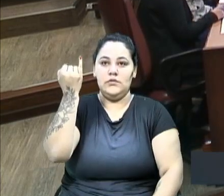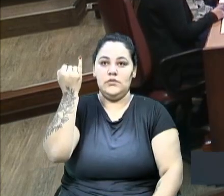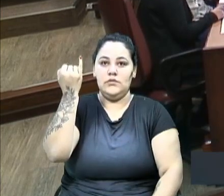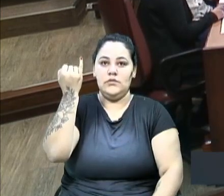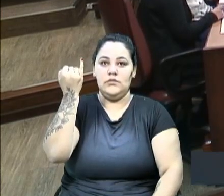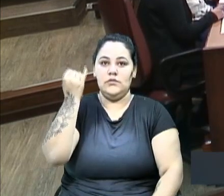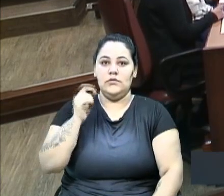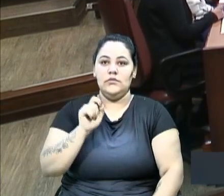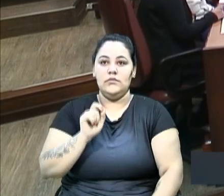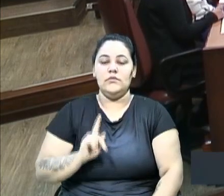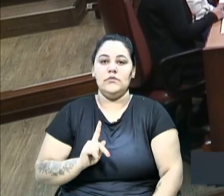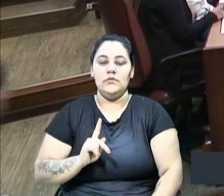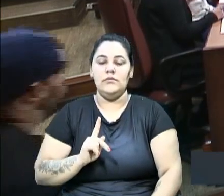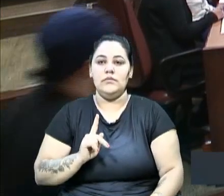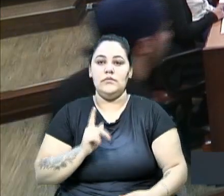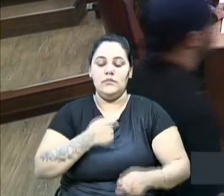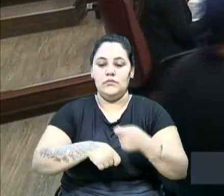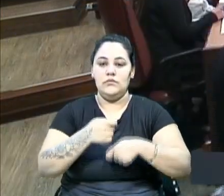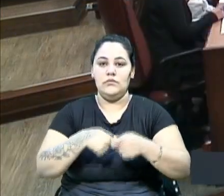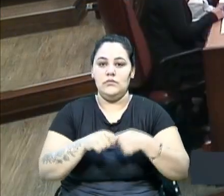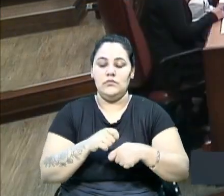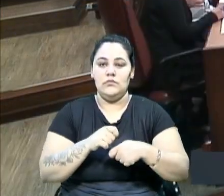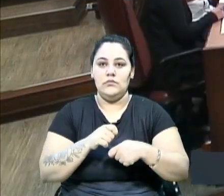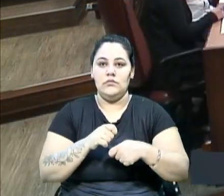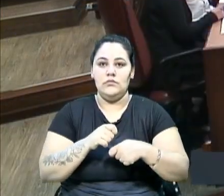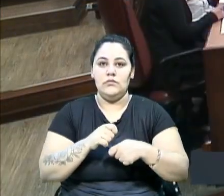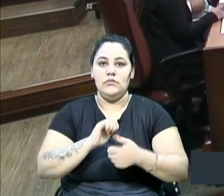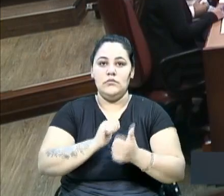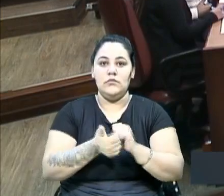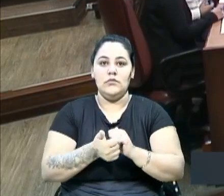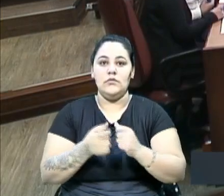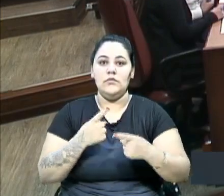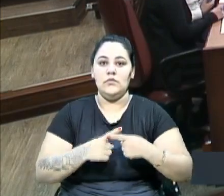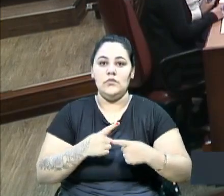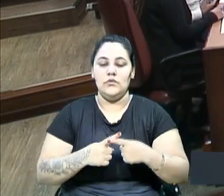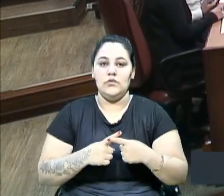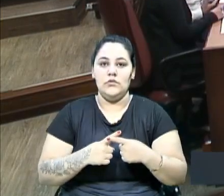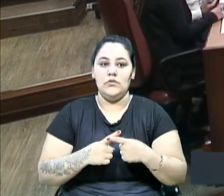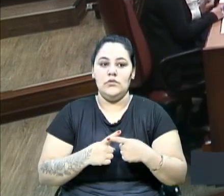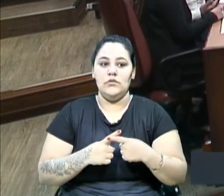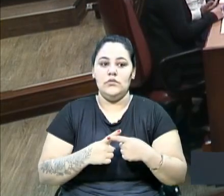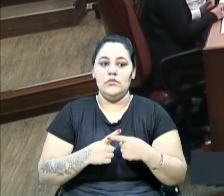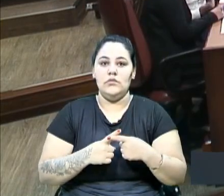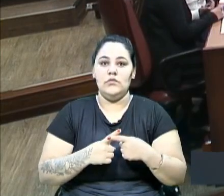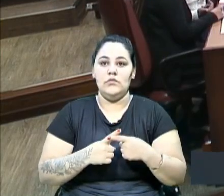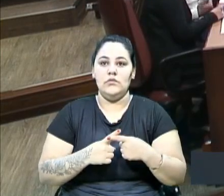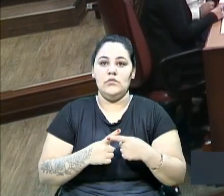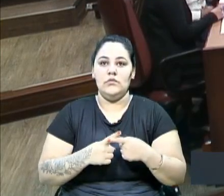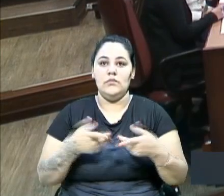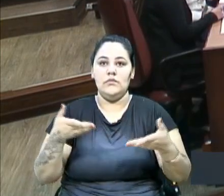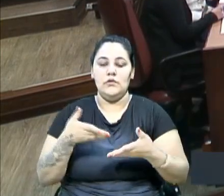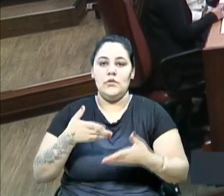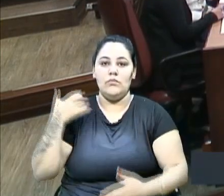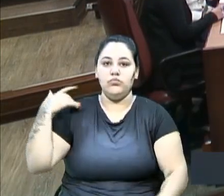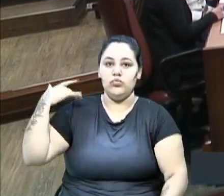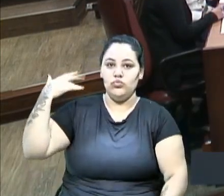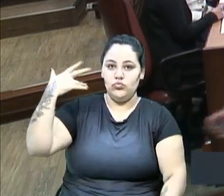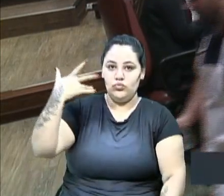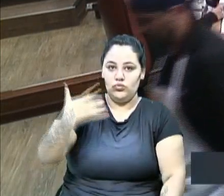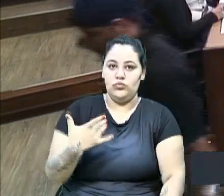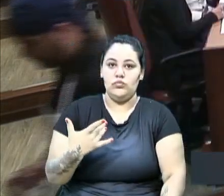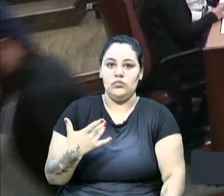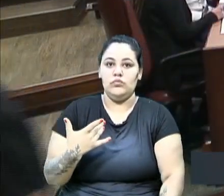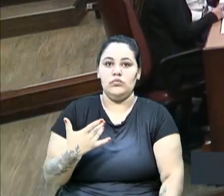milita no esporte para quem trabalha o esporte até porque o FIA esporte é uma construção histórica né